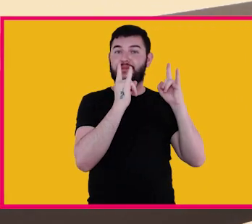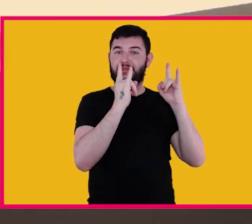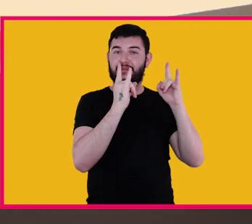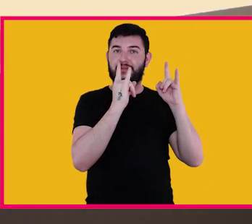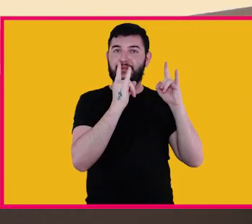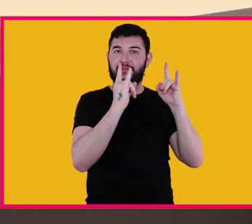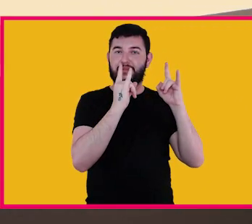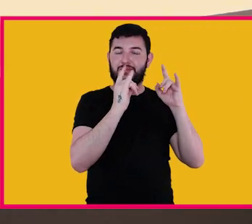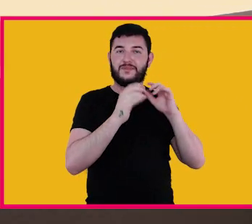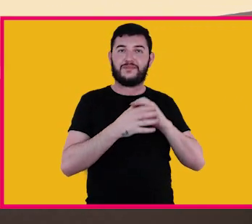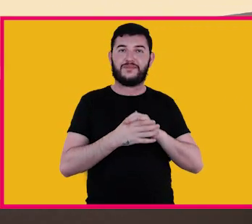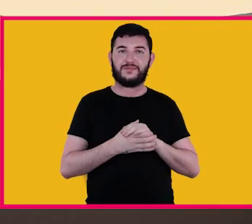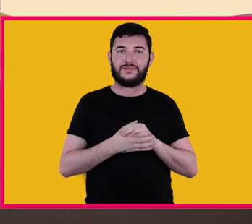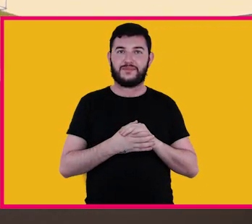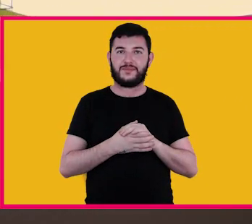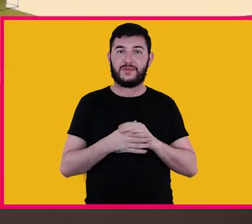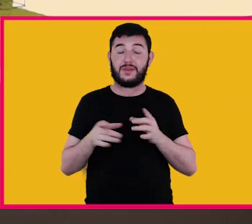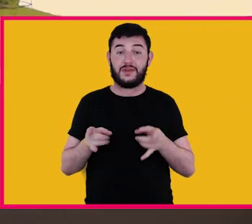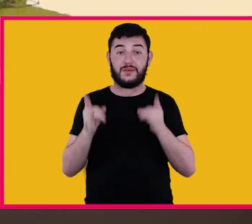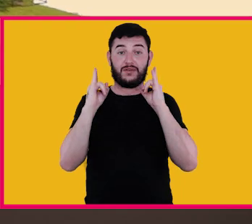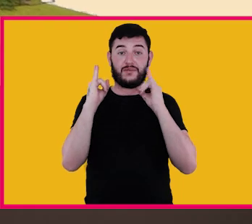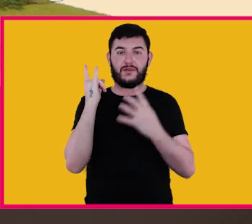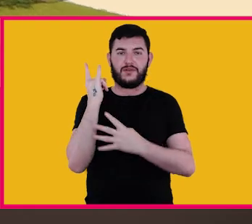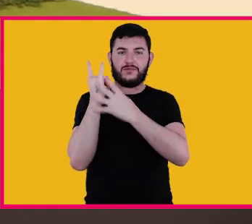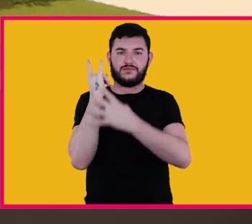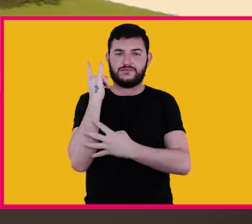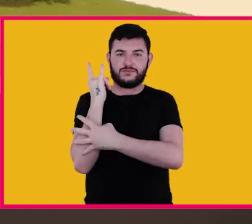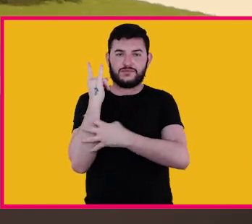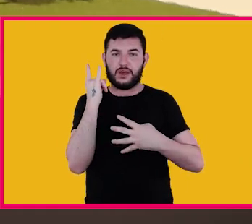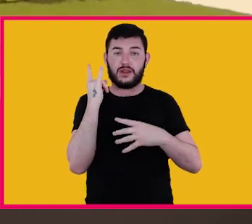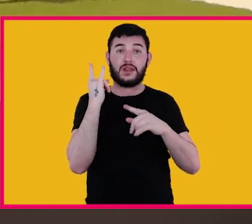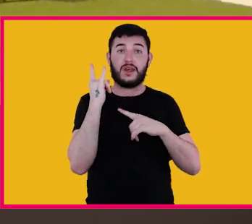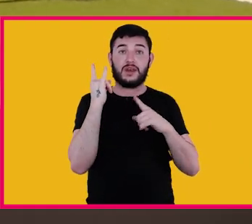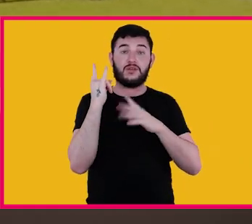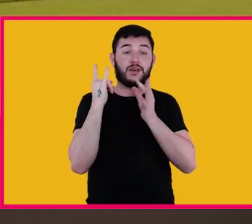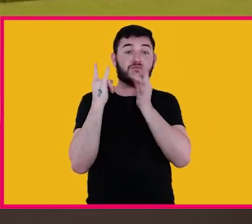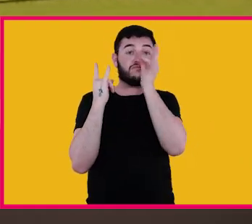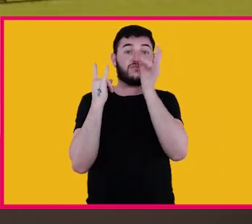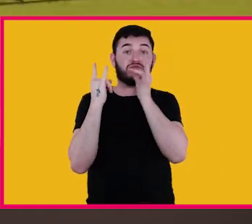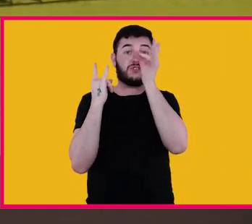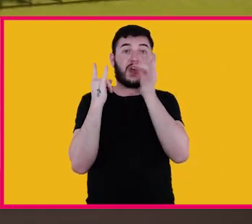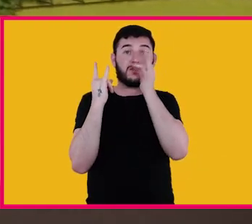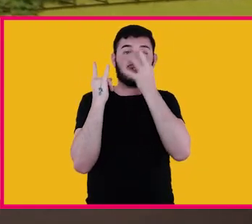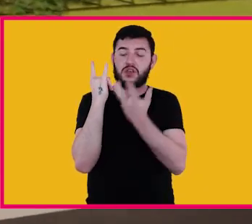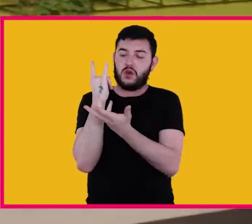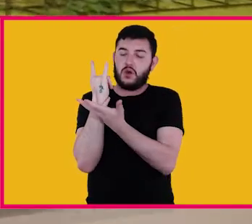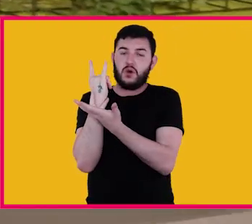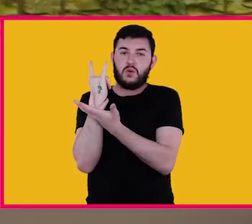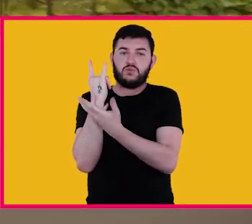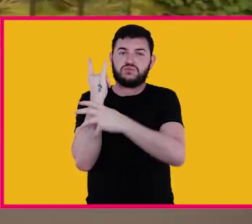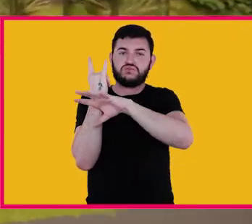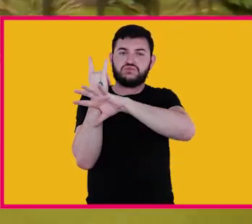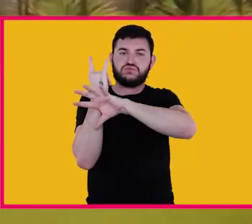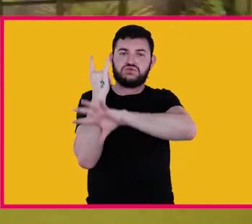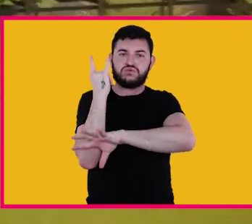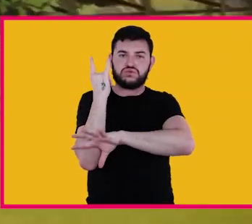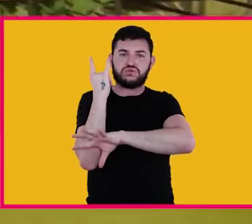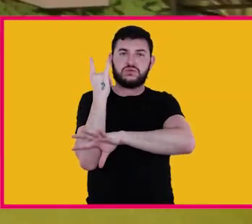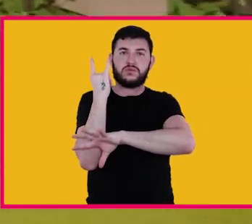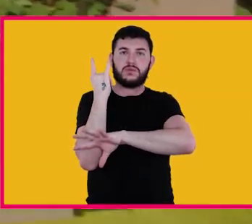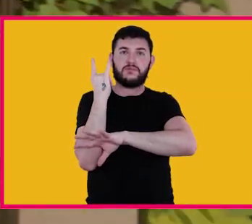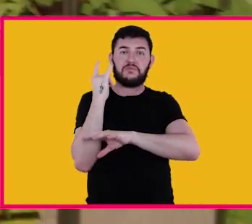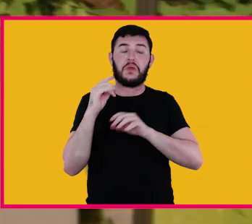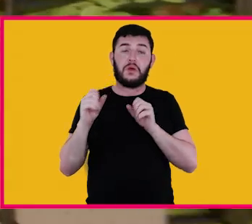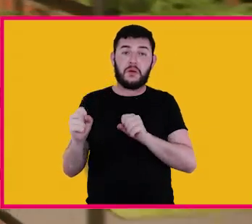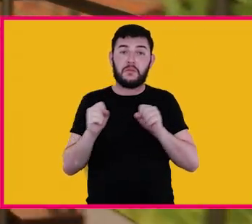Começamos vendo a fachada principal, ocupada aqui por um arranjo de jardim vertical, mas a ideia é que esse grid metálico possa ser ocupado de diferentes formas,